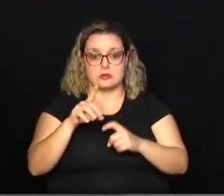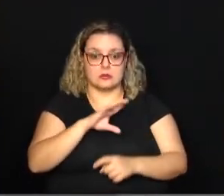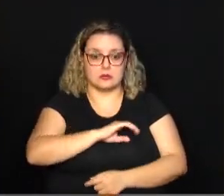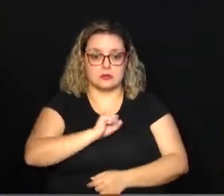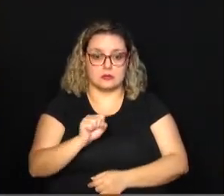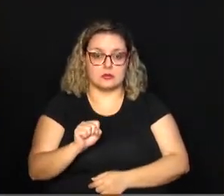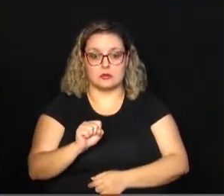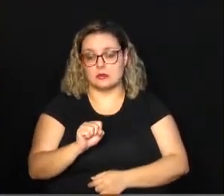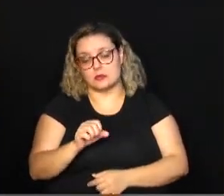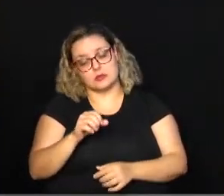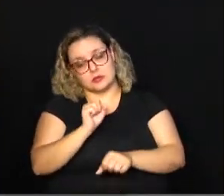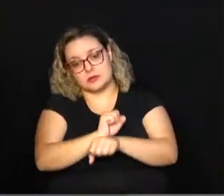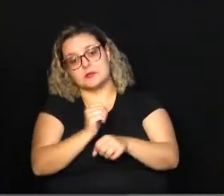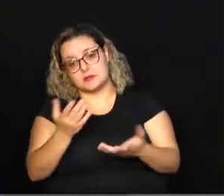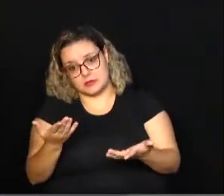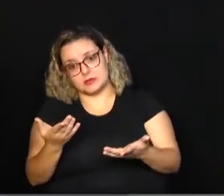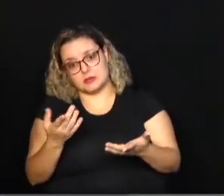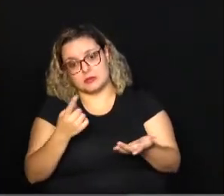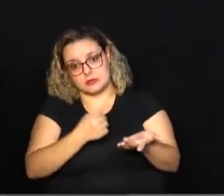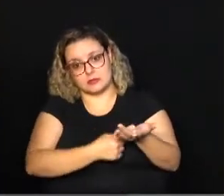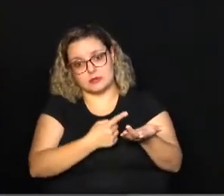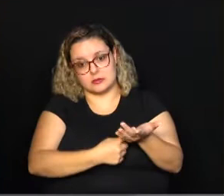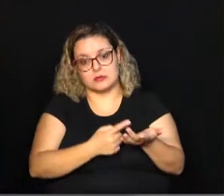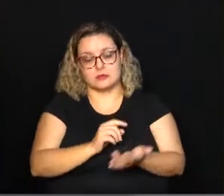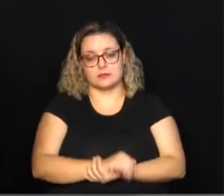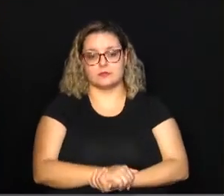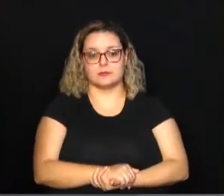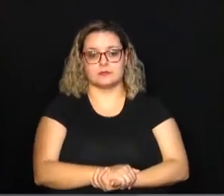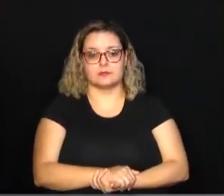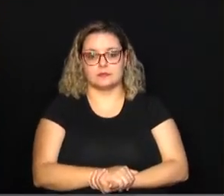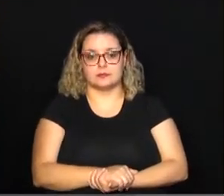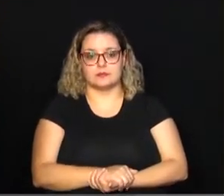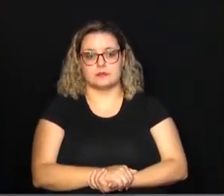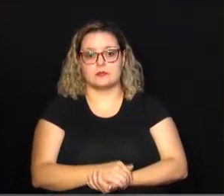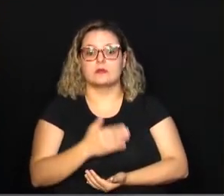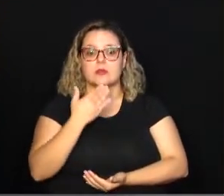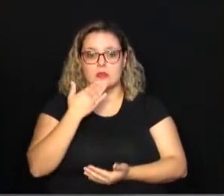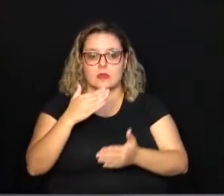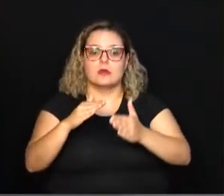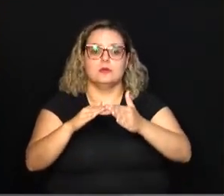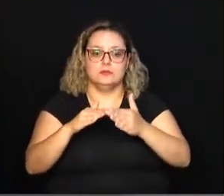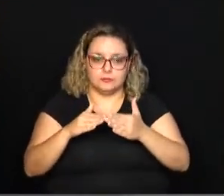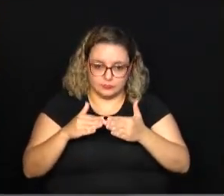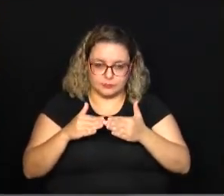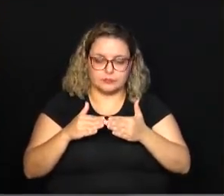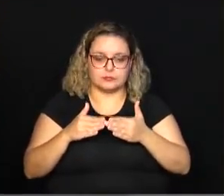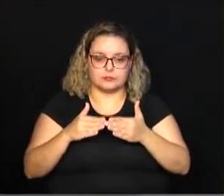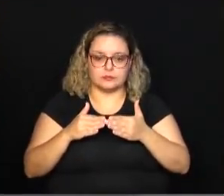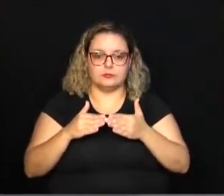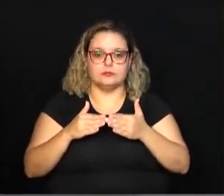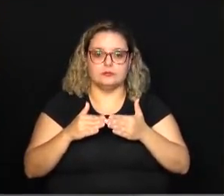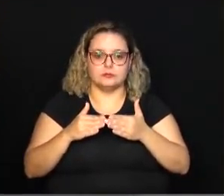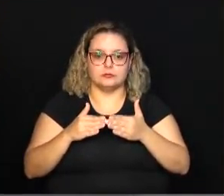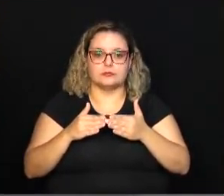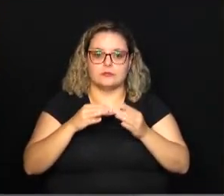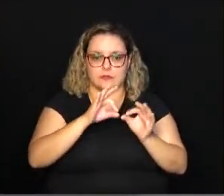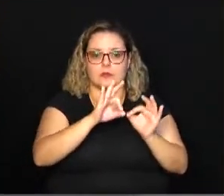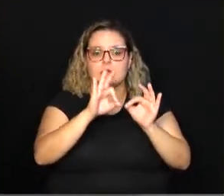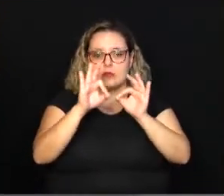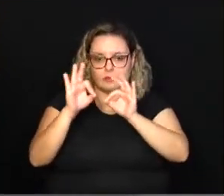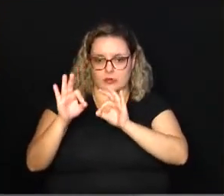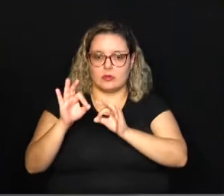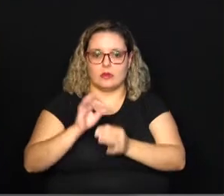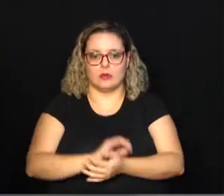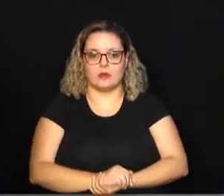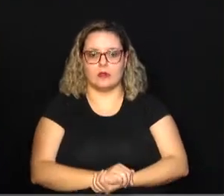eu também não gosto de esperar numa consulta que está agendada. Eu peço licença, eu vou me dirigir, mas vou acompanhar